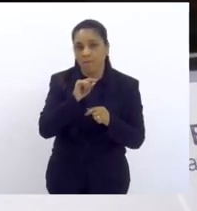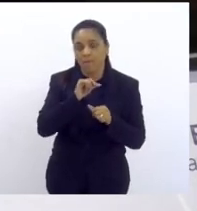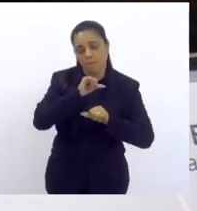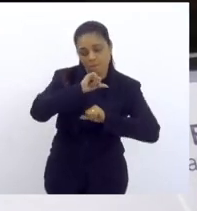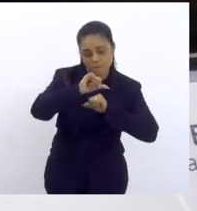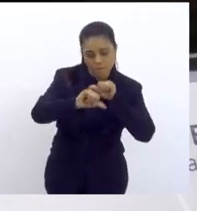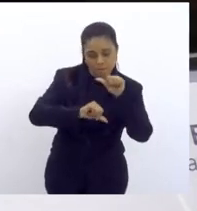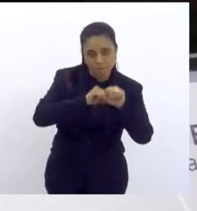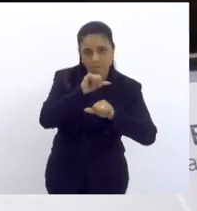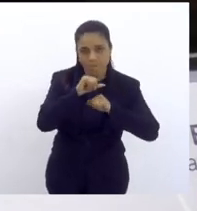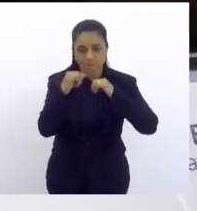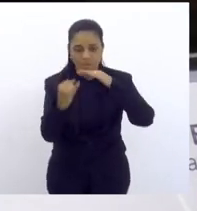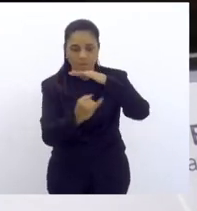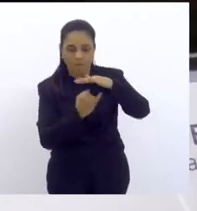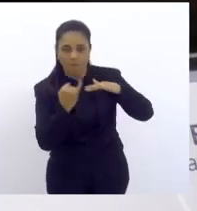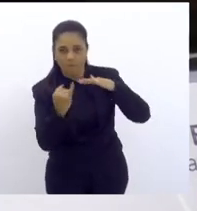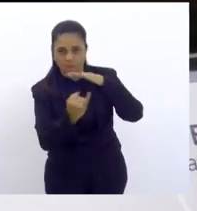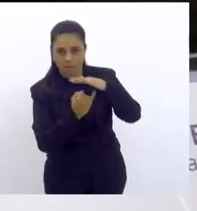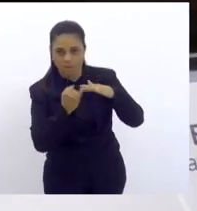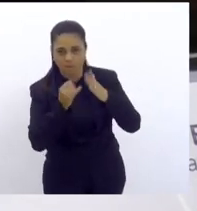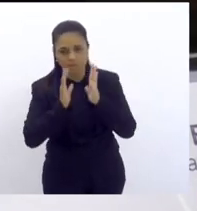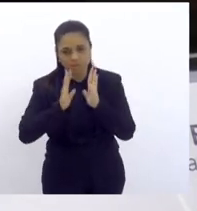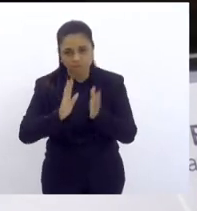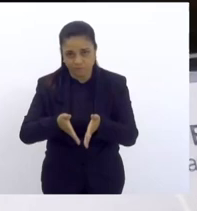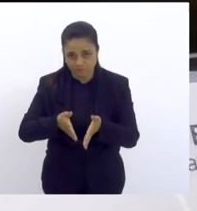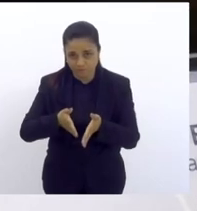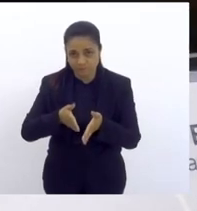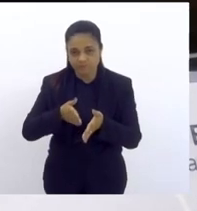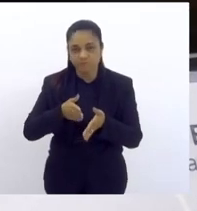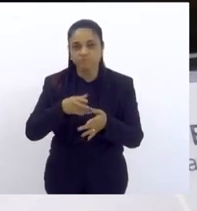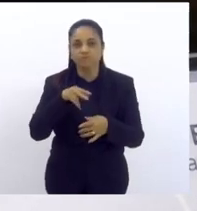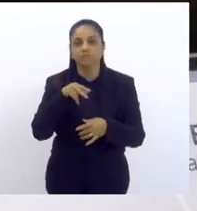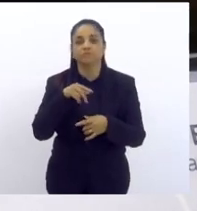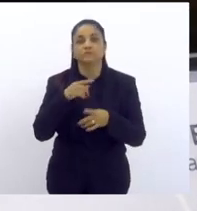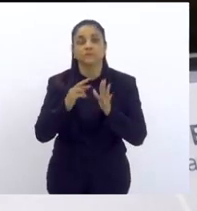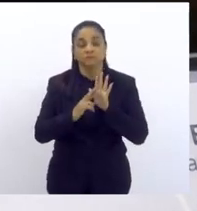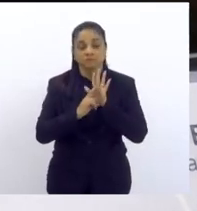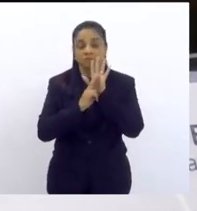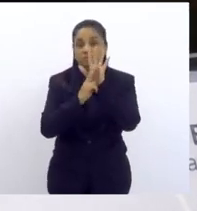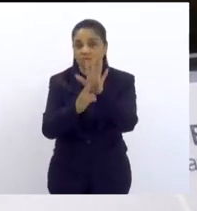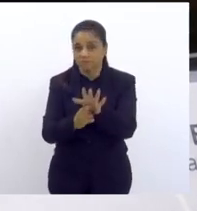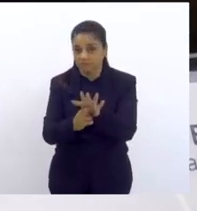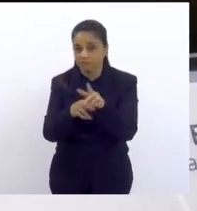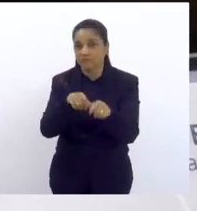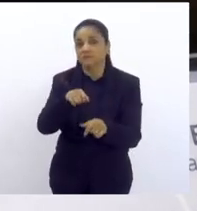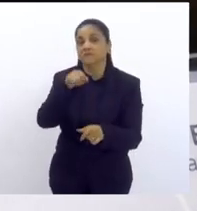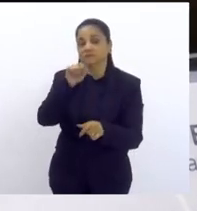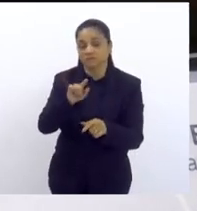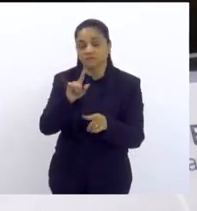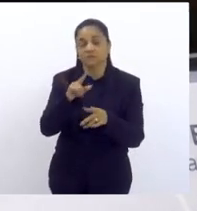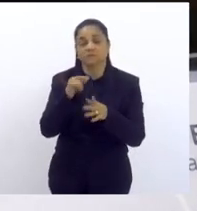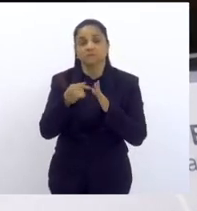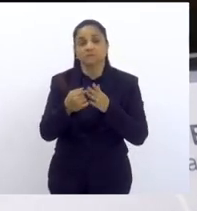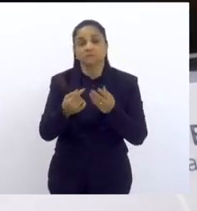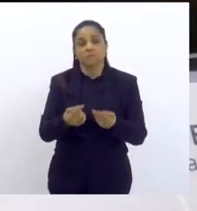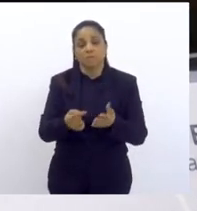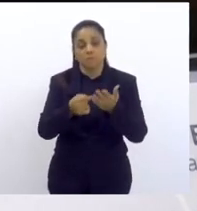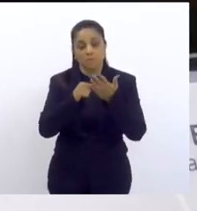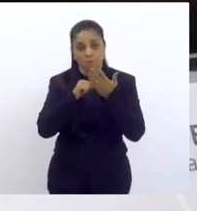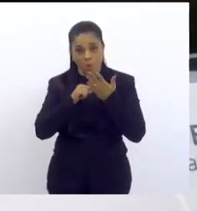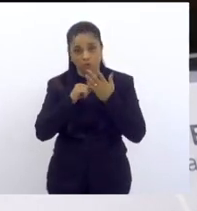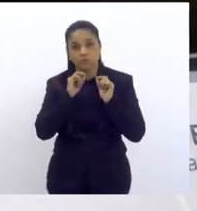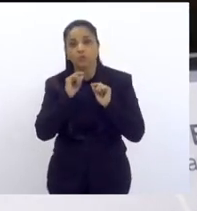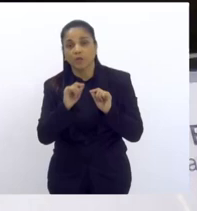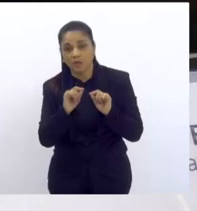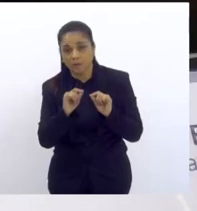estabelecidas nesse aspecto a representatividade que nos foi outorgada é primordial